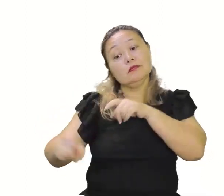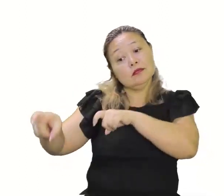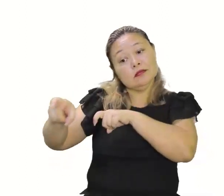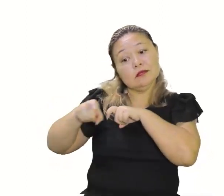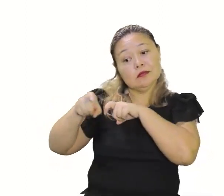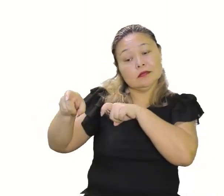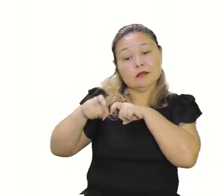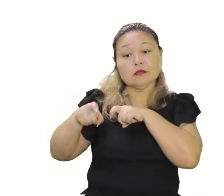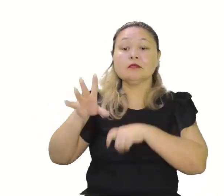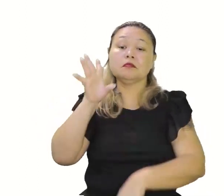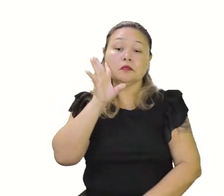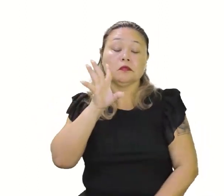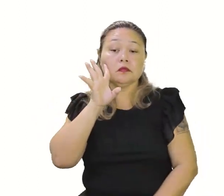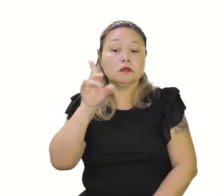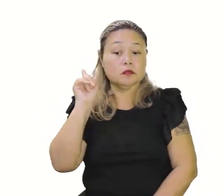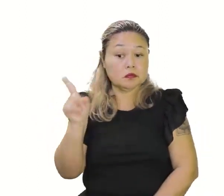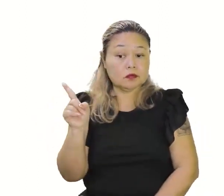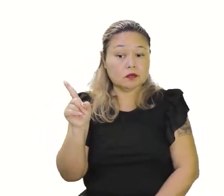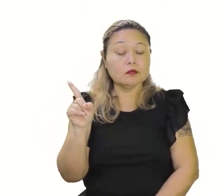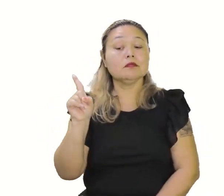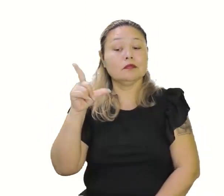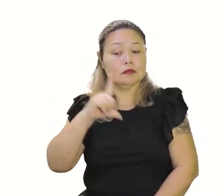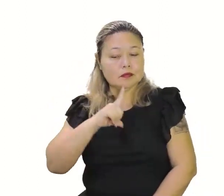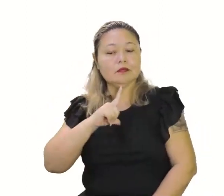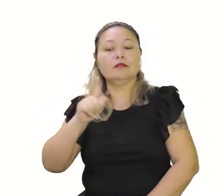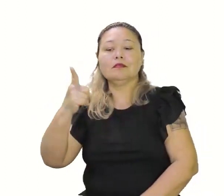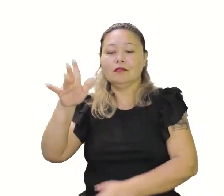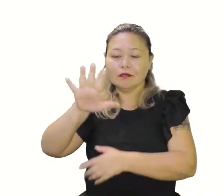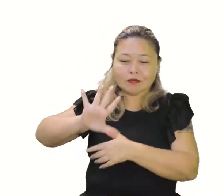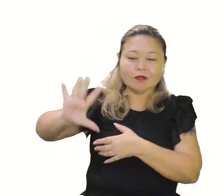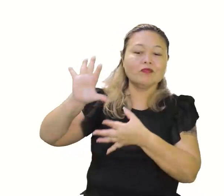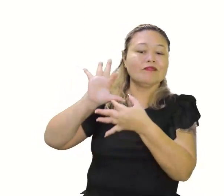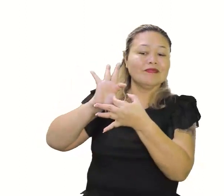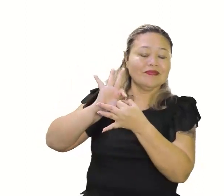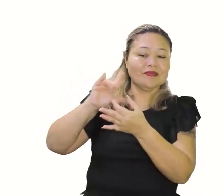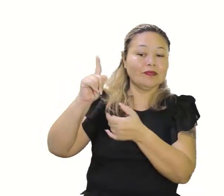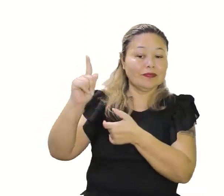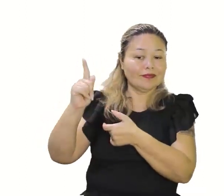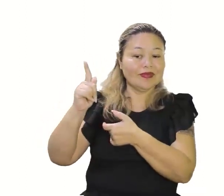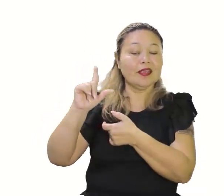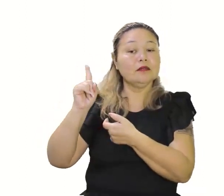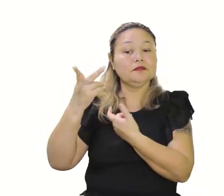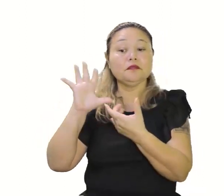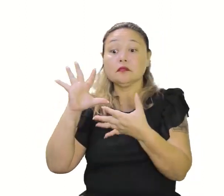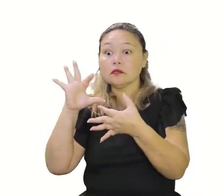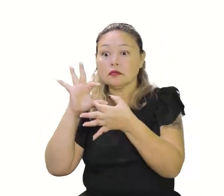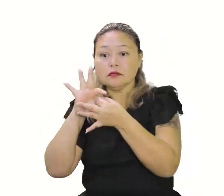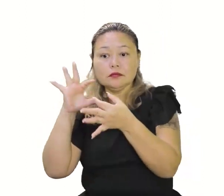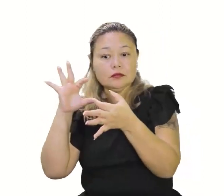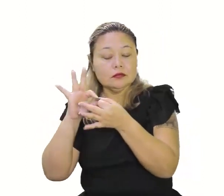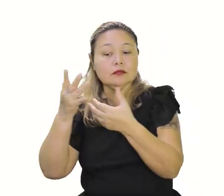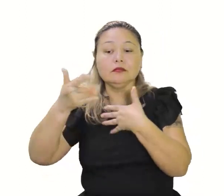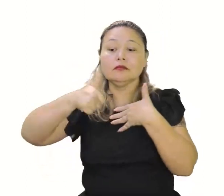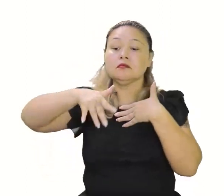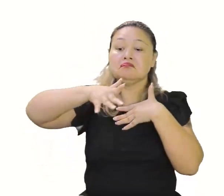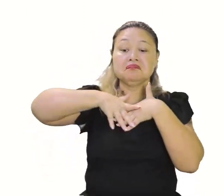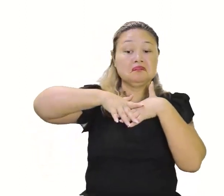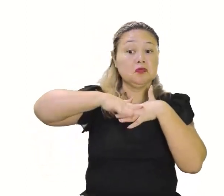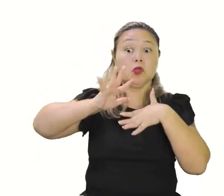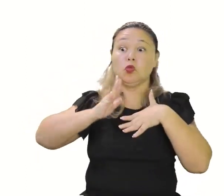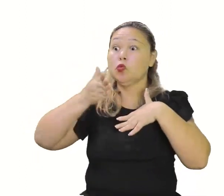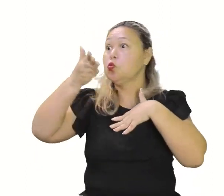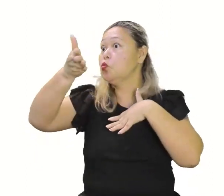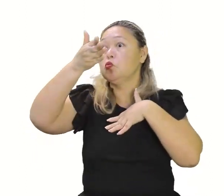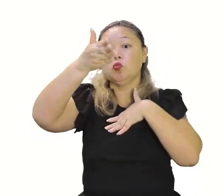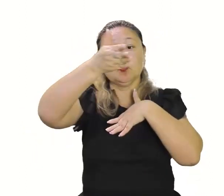Agrária. Legal, né? Aqui também tem um pouquinho de geografia, de tudo um pouco, né? É o link de tudo, a matemática está em